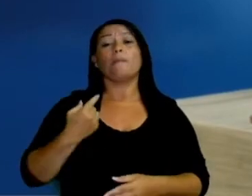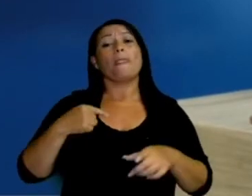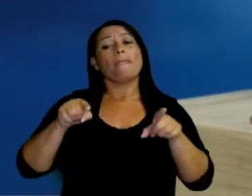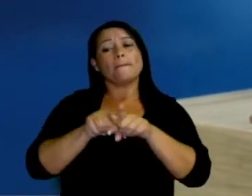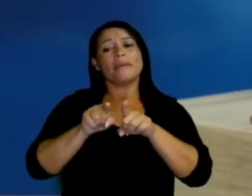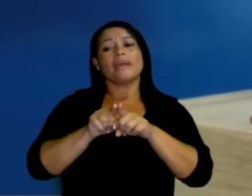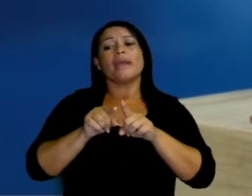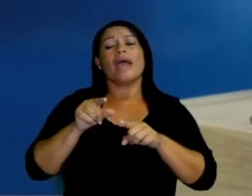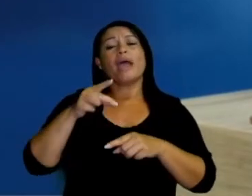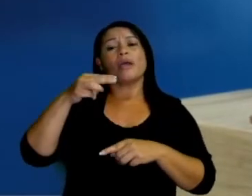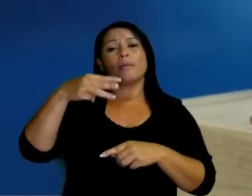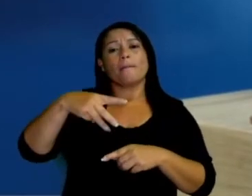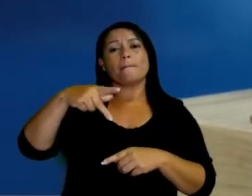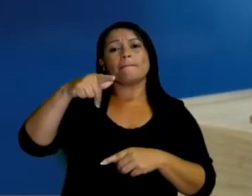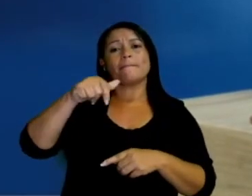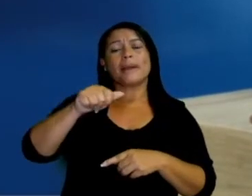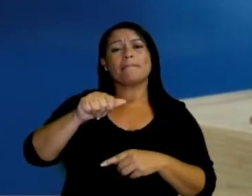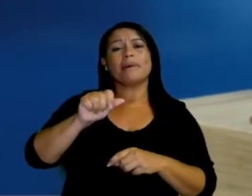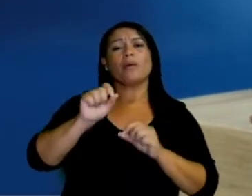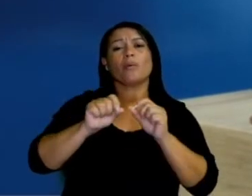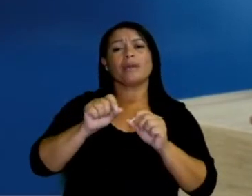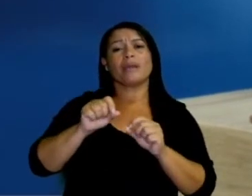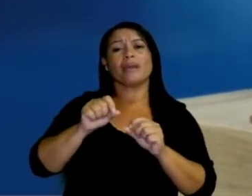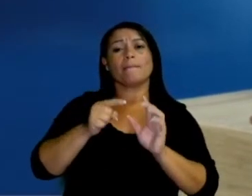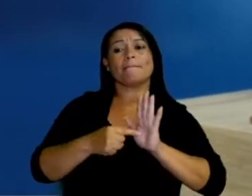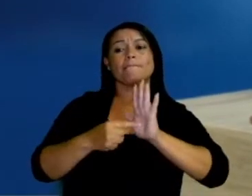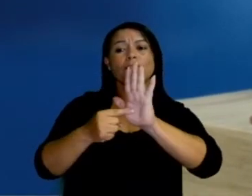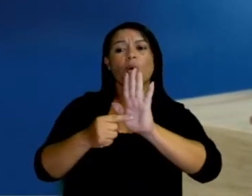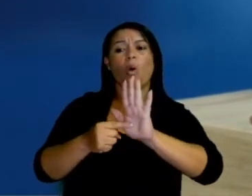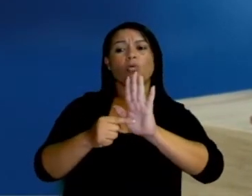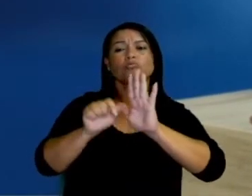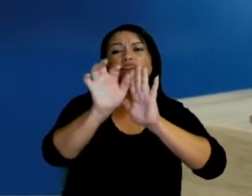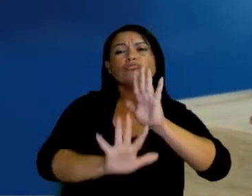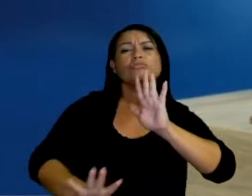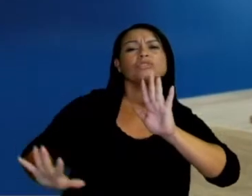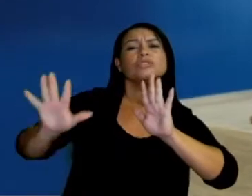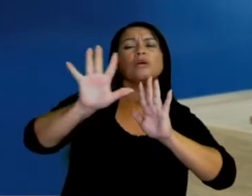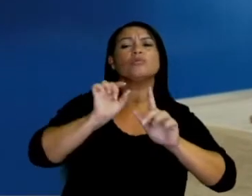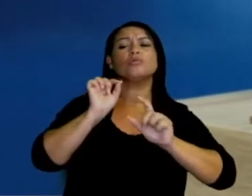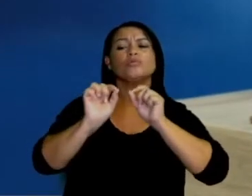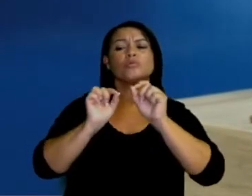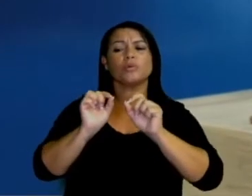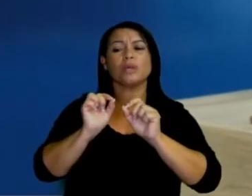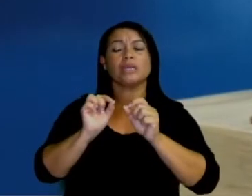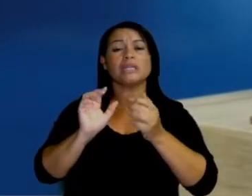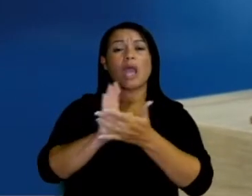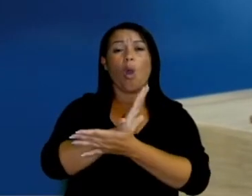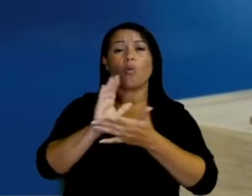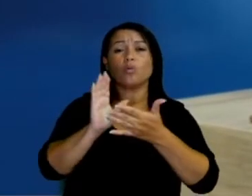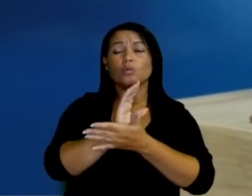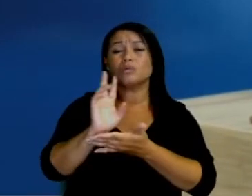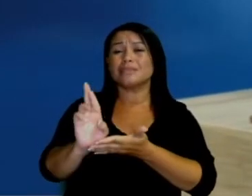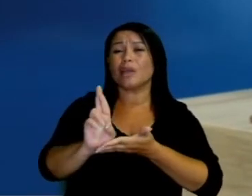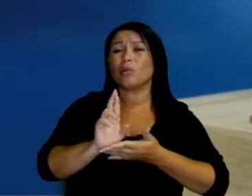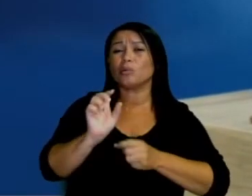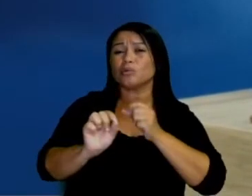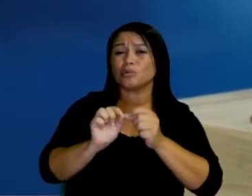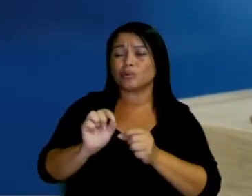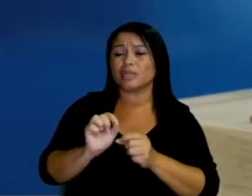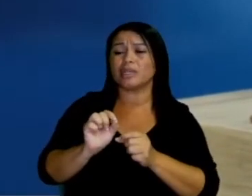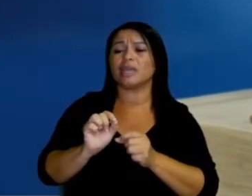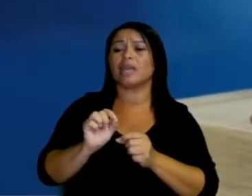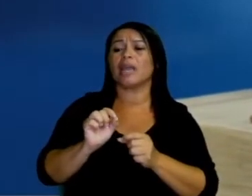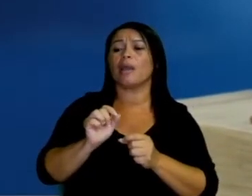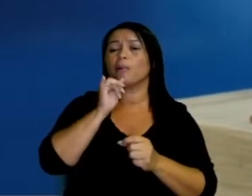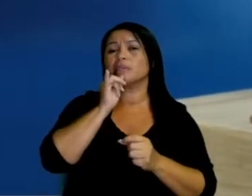o mapa, ele mostra, por exemplo, a distribuição no nosso território de alguns recursos que são explorados. Então a gente, por exemplo, tem